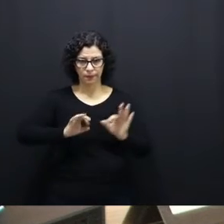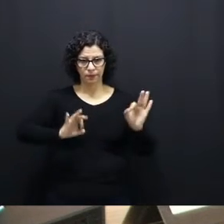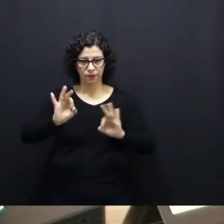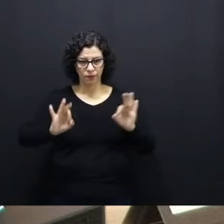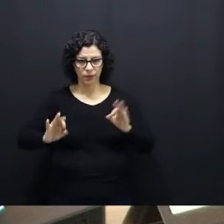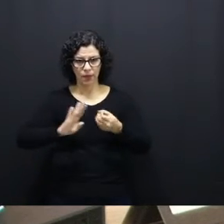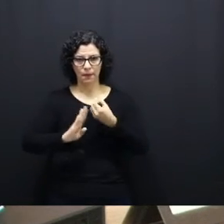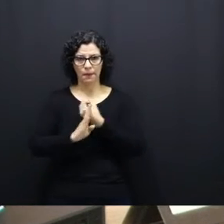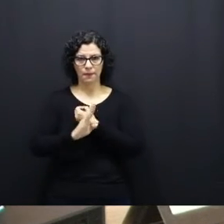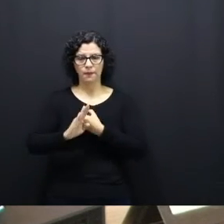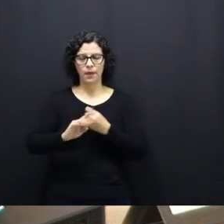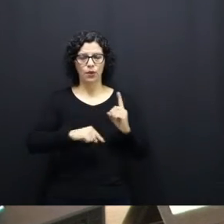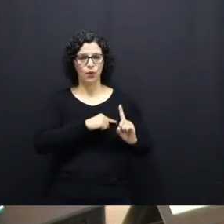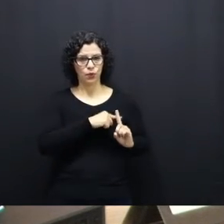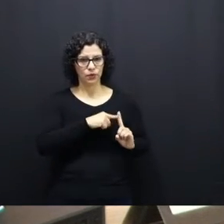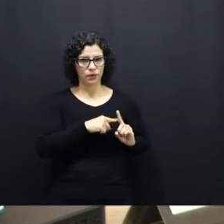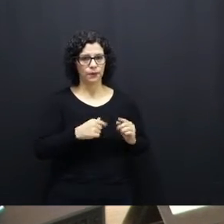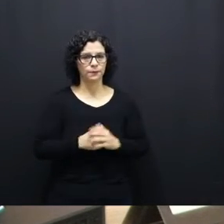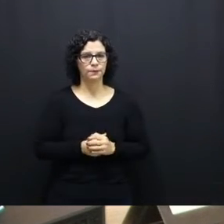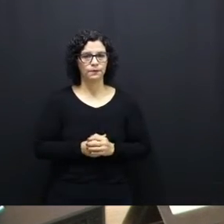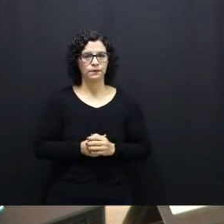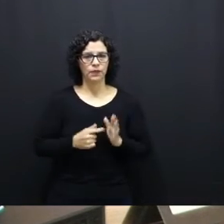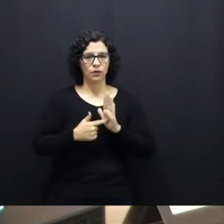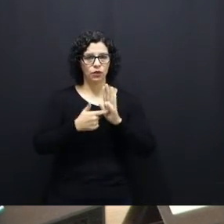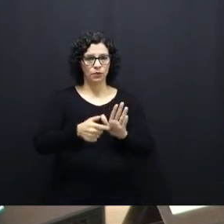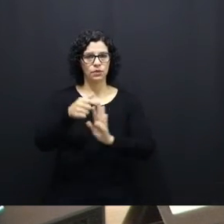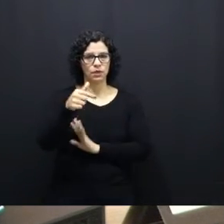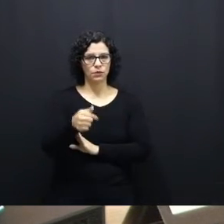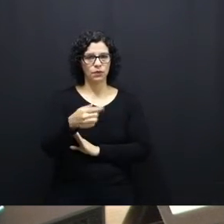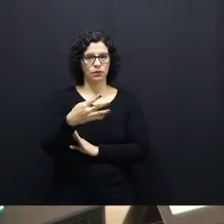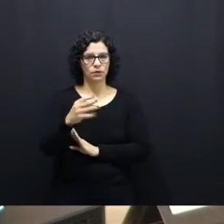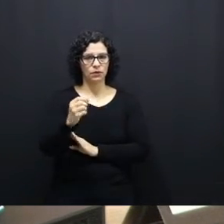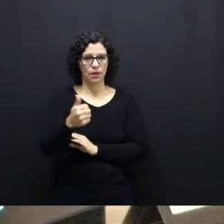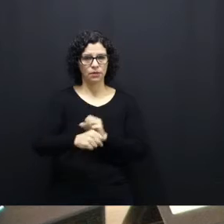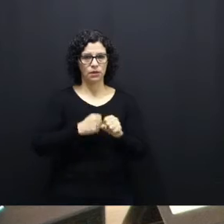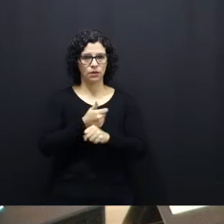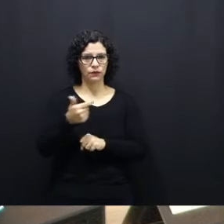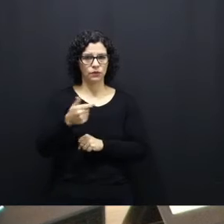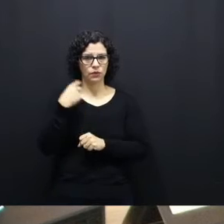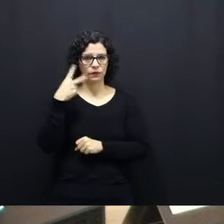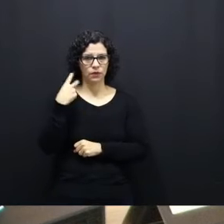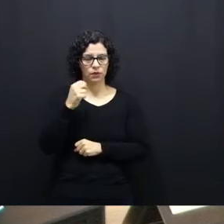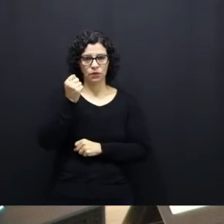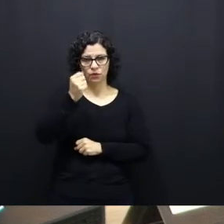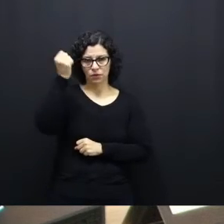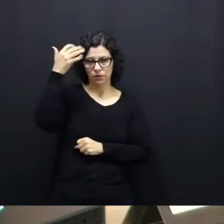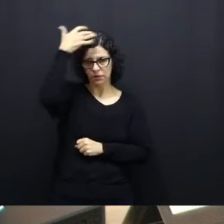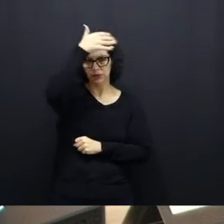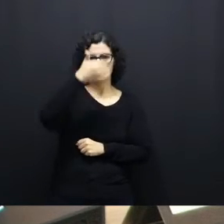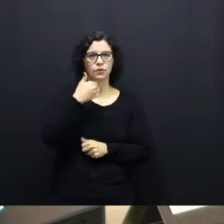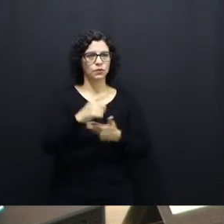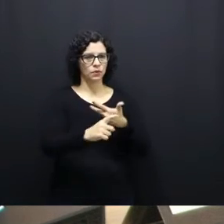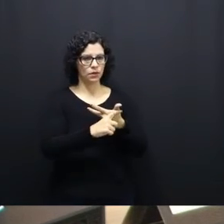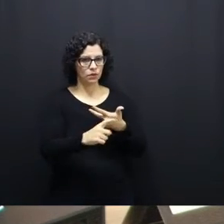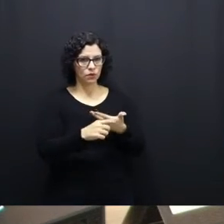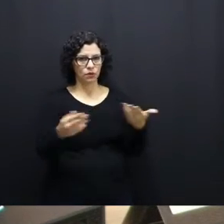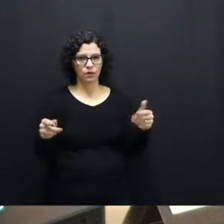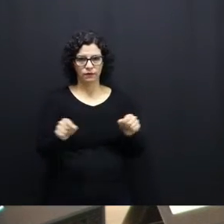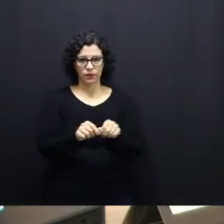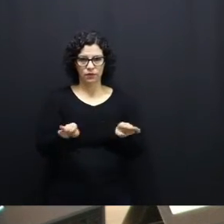em todo o bairro Jardim Cruzeiro indicação no 7.410 2022 Vereador Silva mecânica Poder Executivo